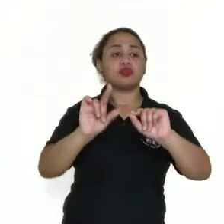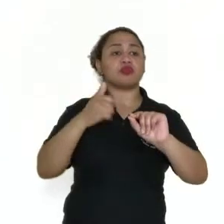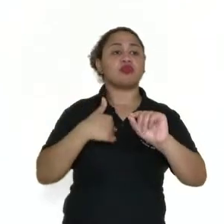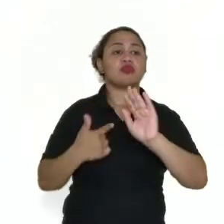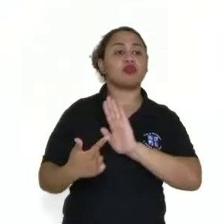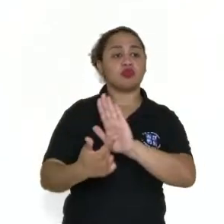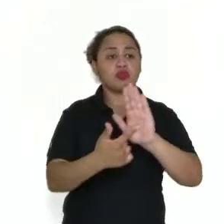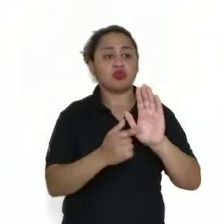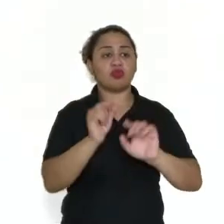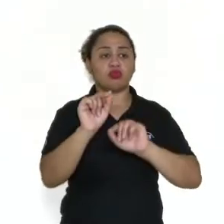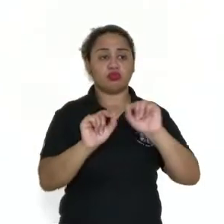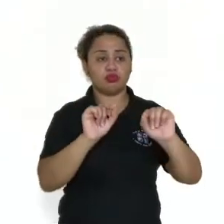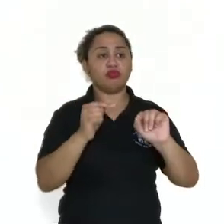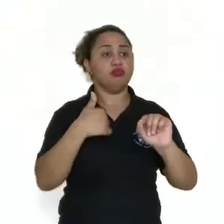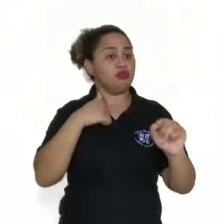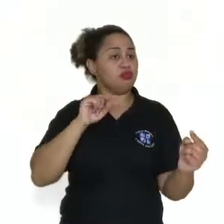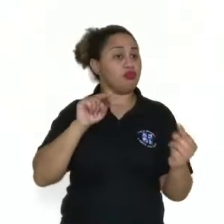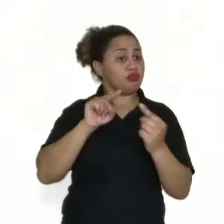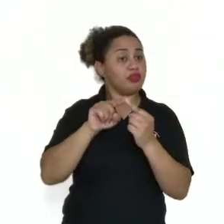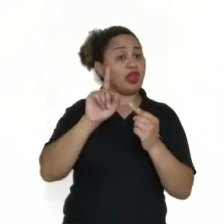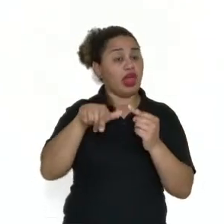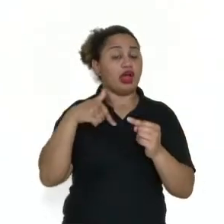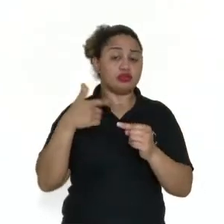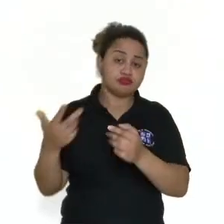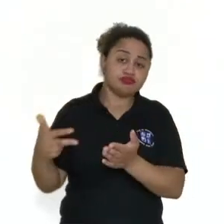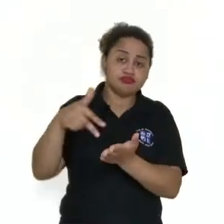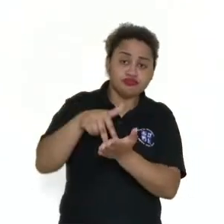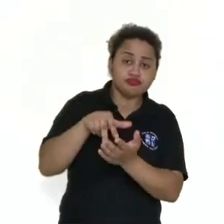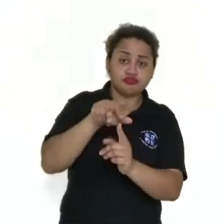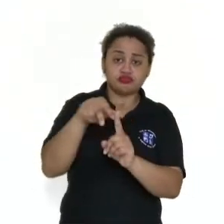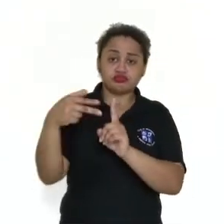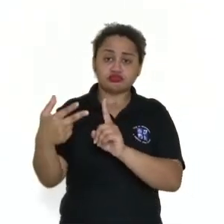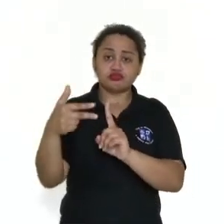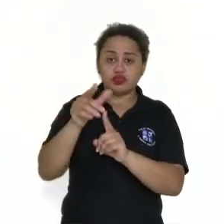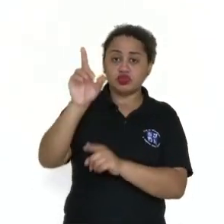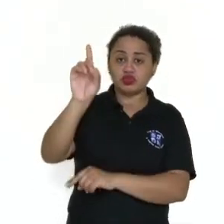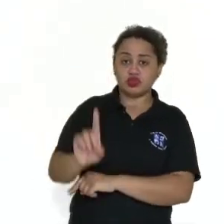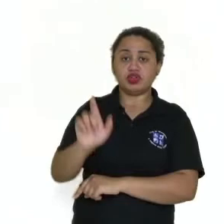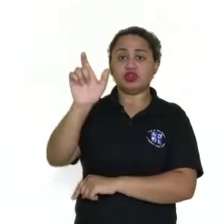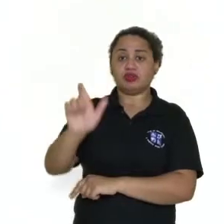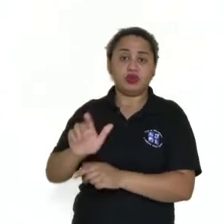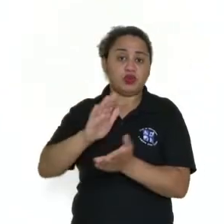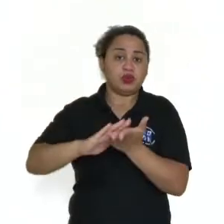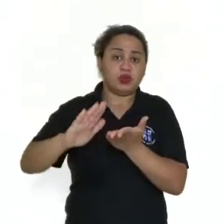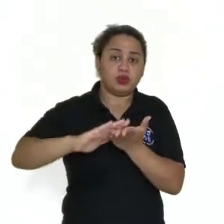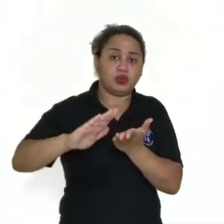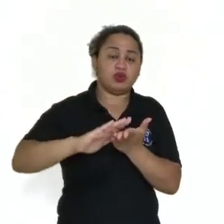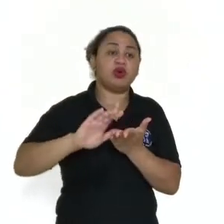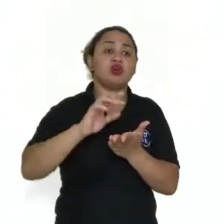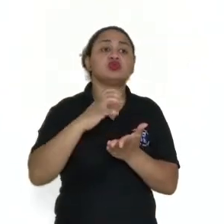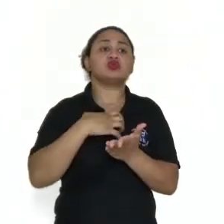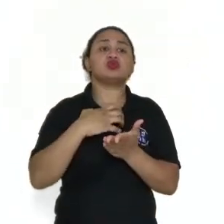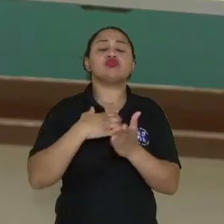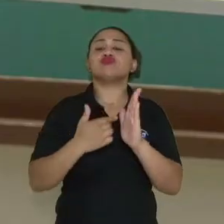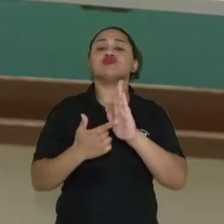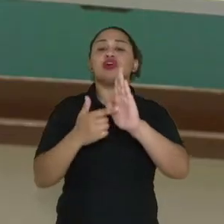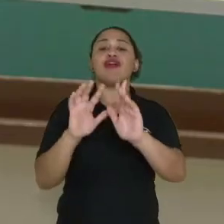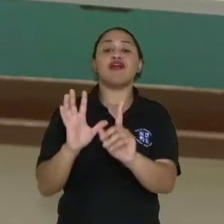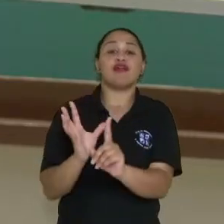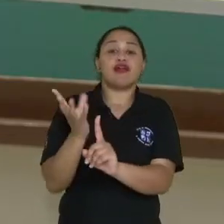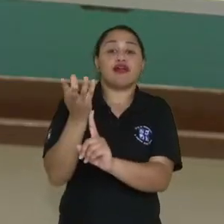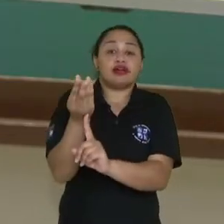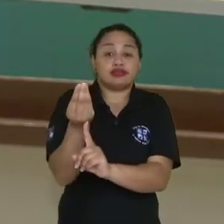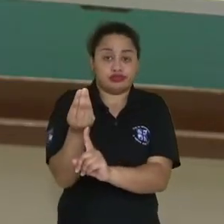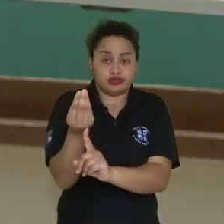que talvez a finalidade seja posicionar-se em relação ao direito do consumidor por meio de uma manifestação